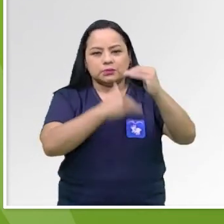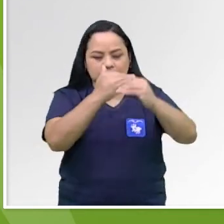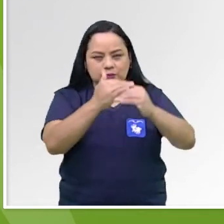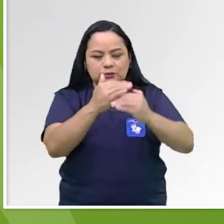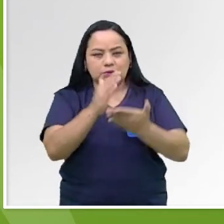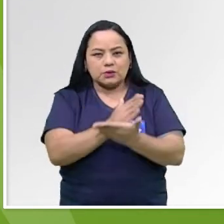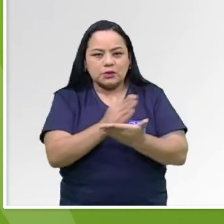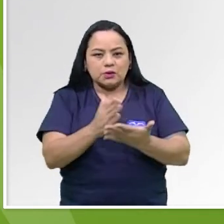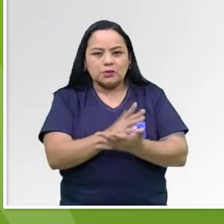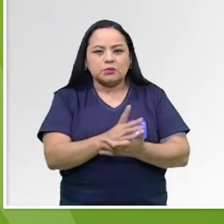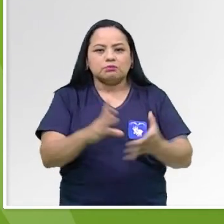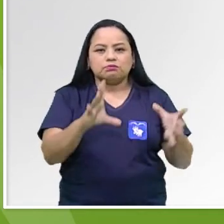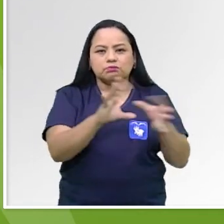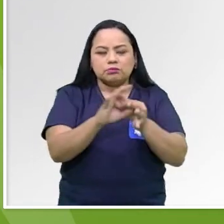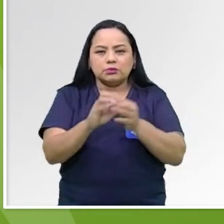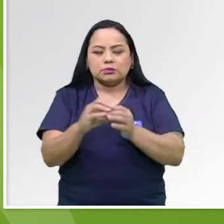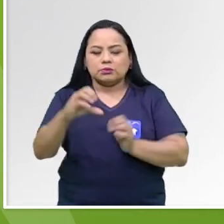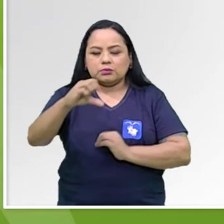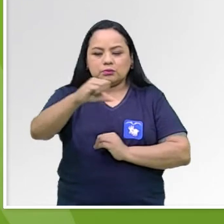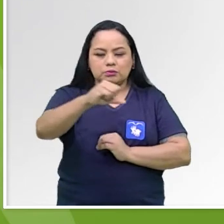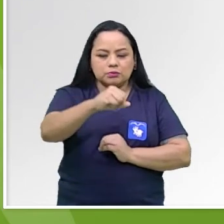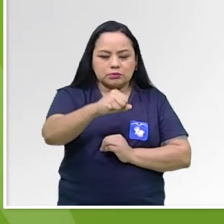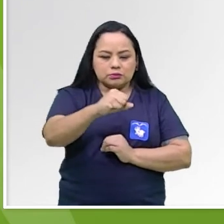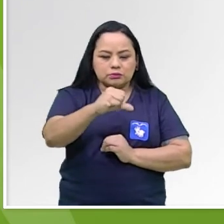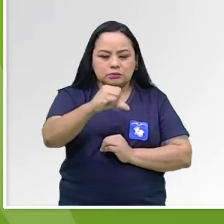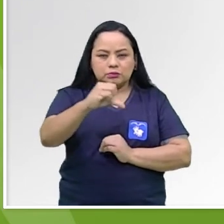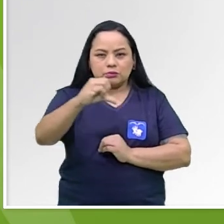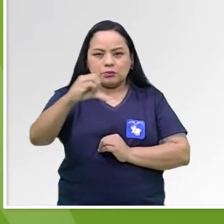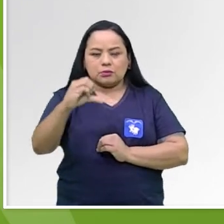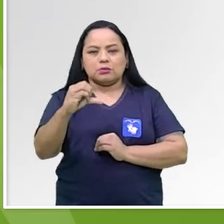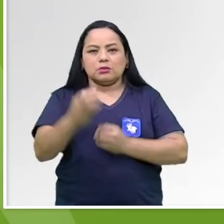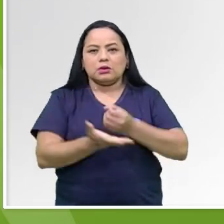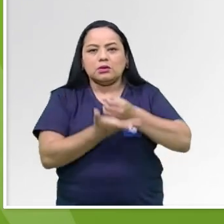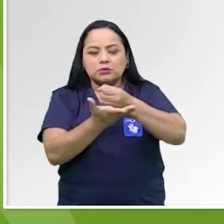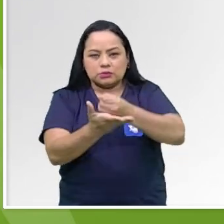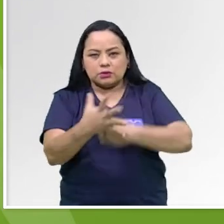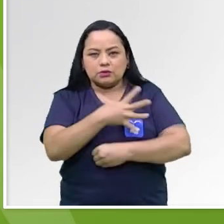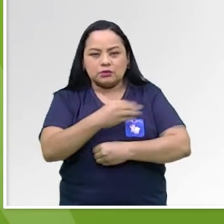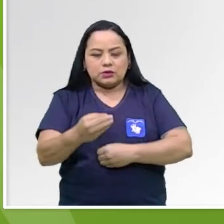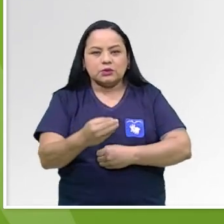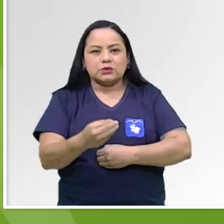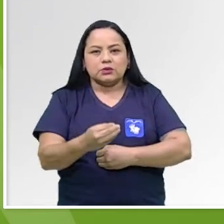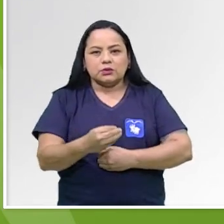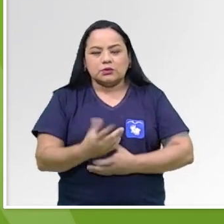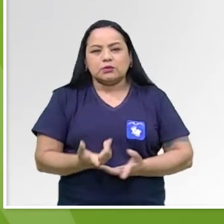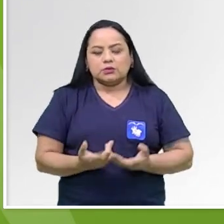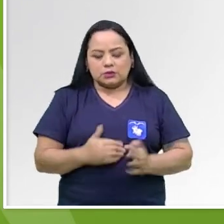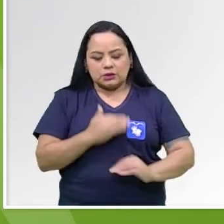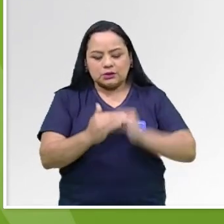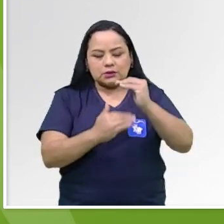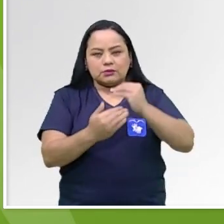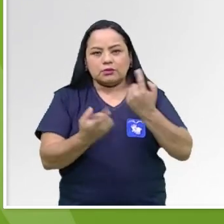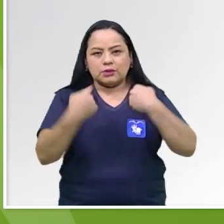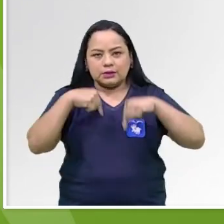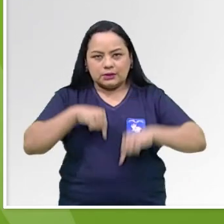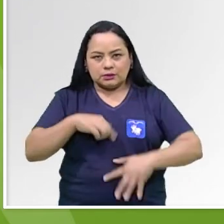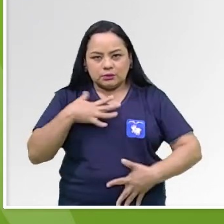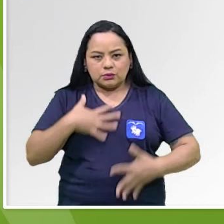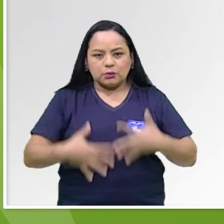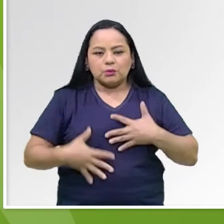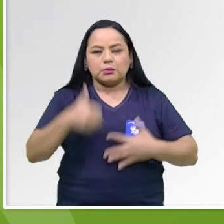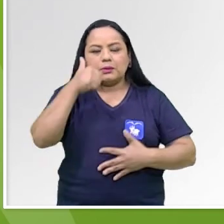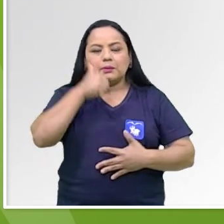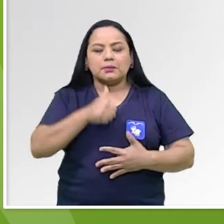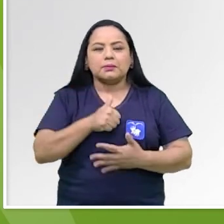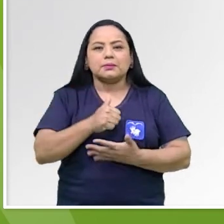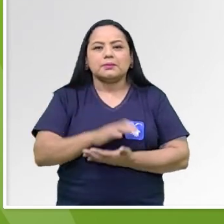alguns anexos embrionários que vão ajudar o filhote a sobreviver dentro do corpo da mãe, tá? Então,